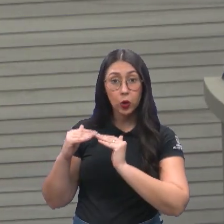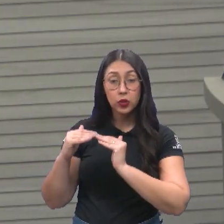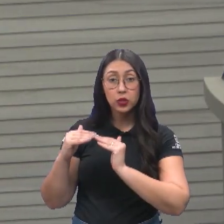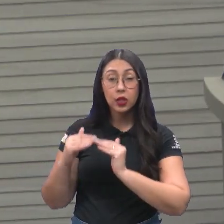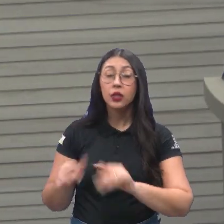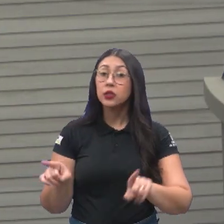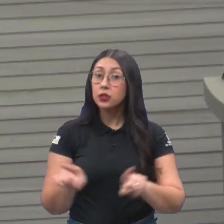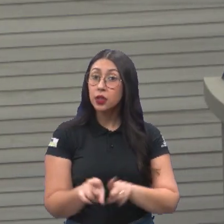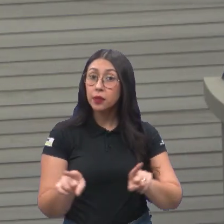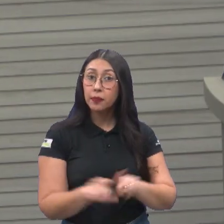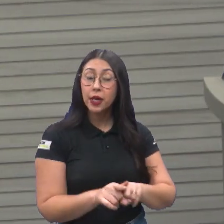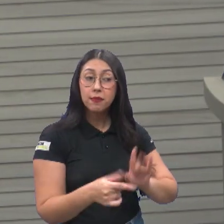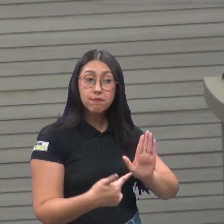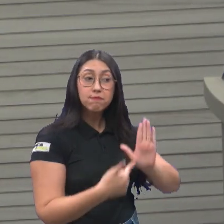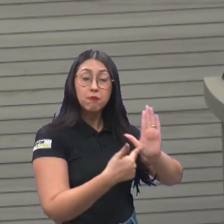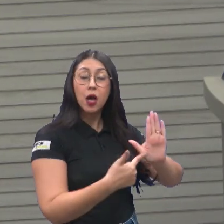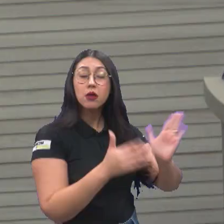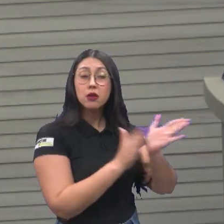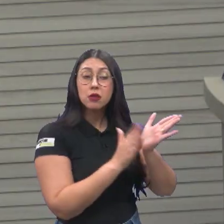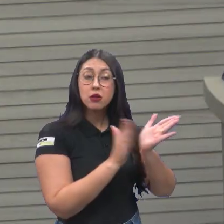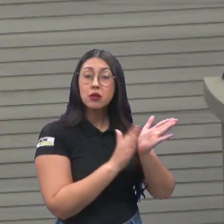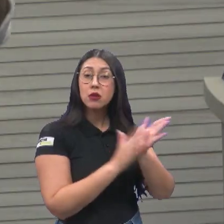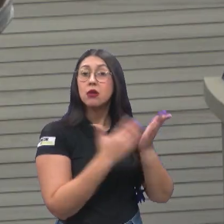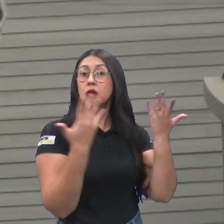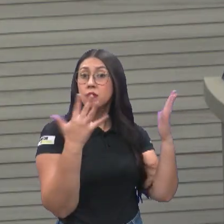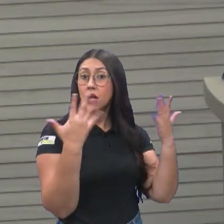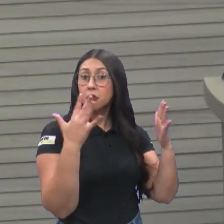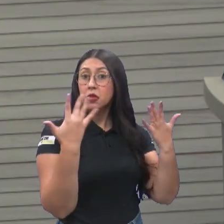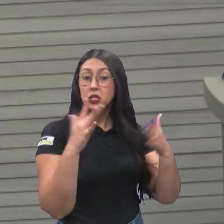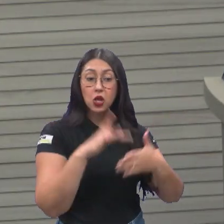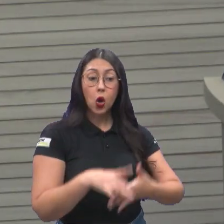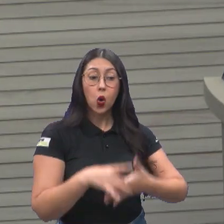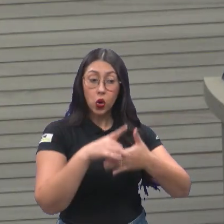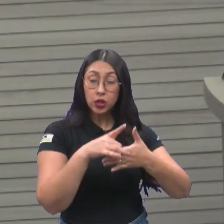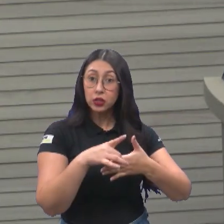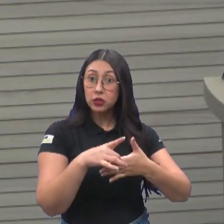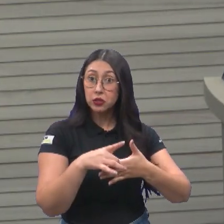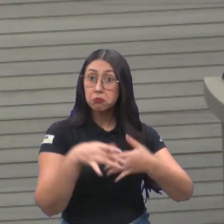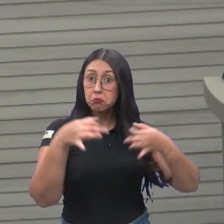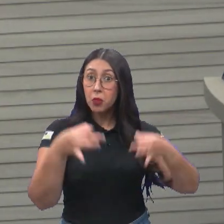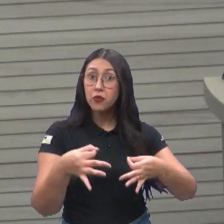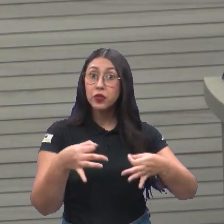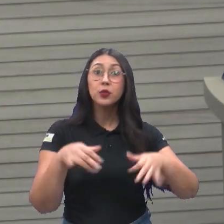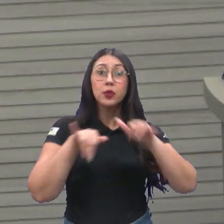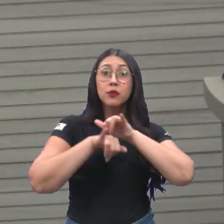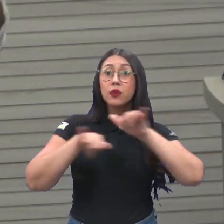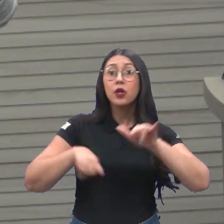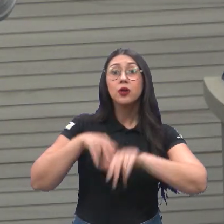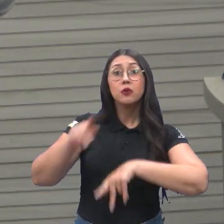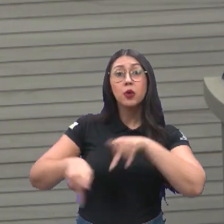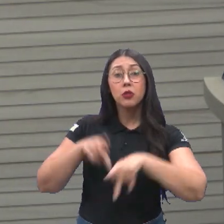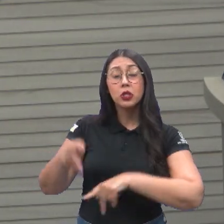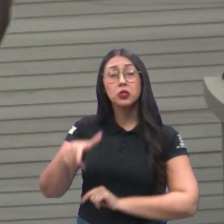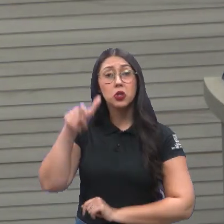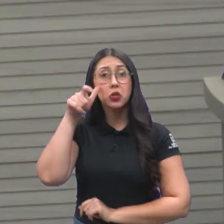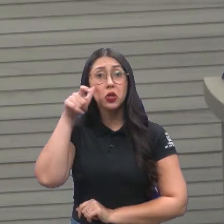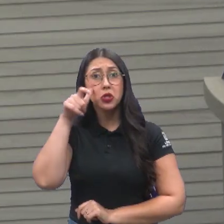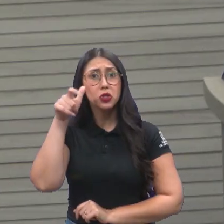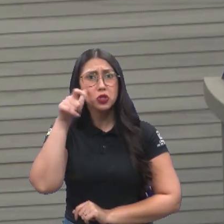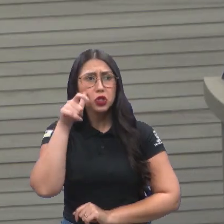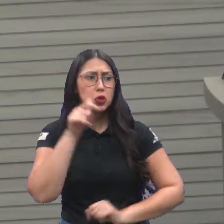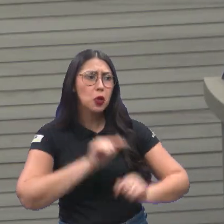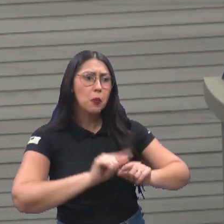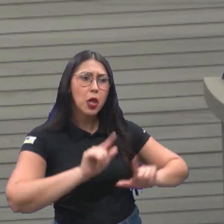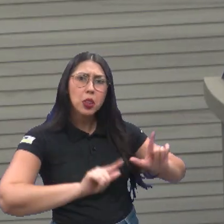fazer o registro e parabenizar a Vossa Excelência pela essa liderança e dizer também para a população que está nos acompanhando pela TV ou pela rede social e aqui